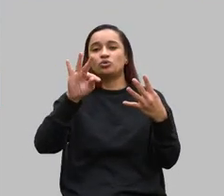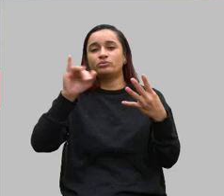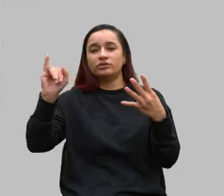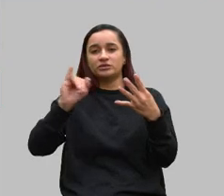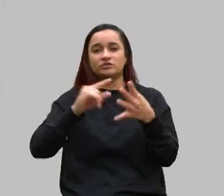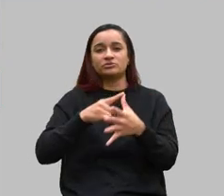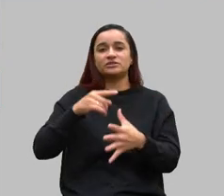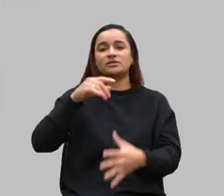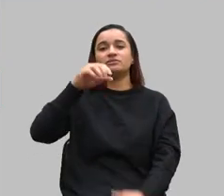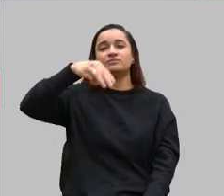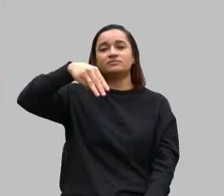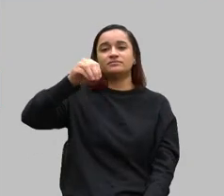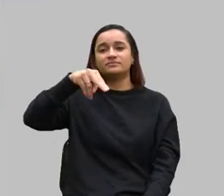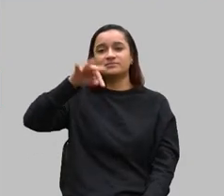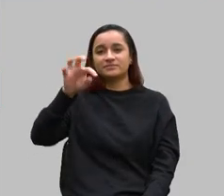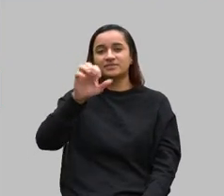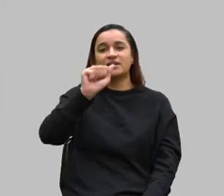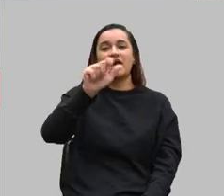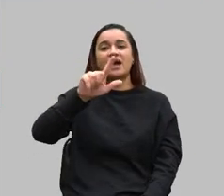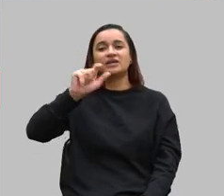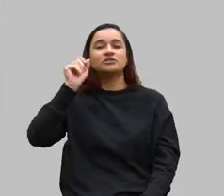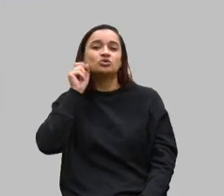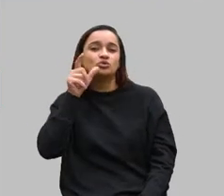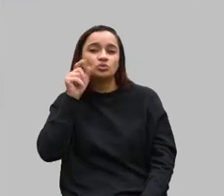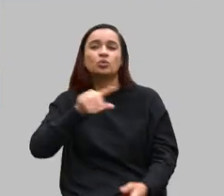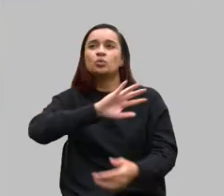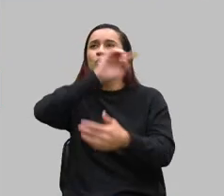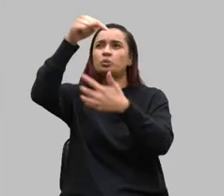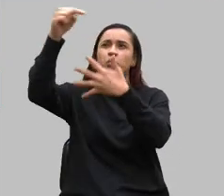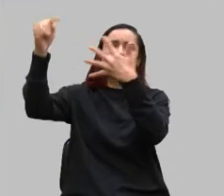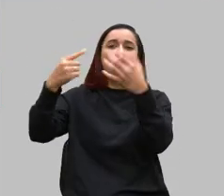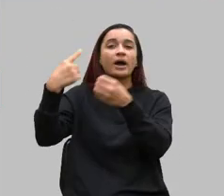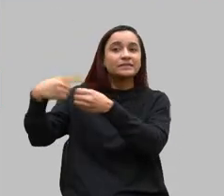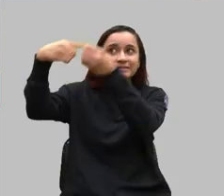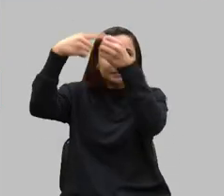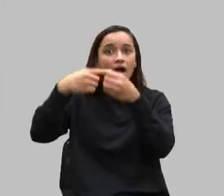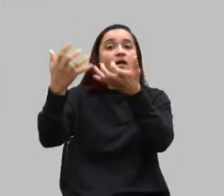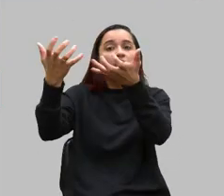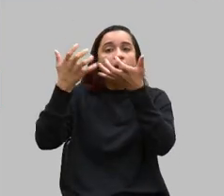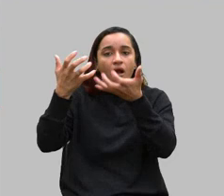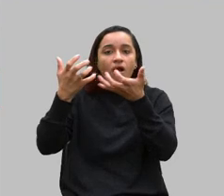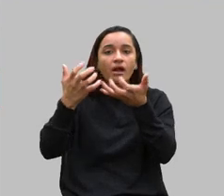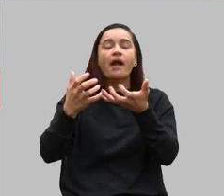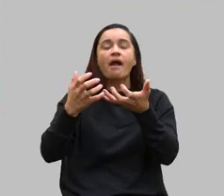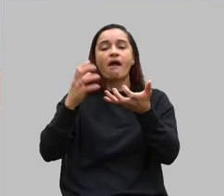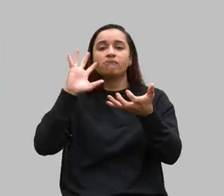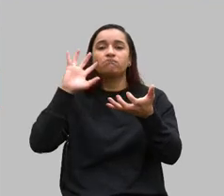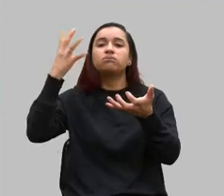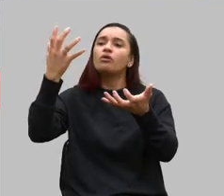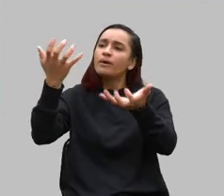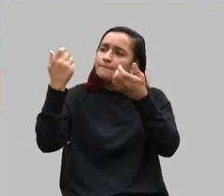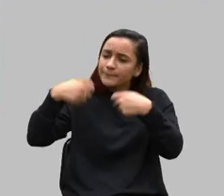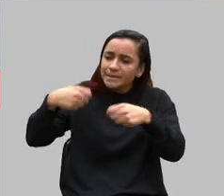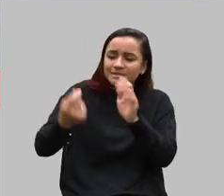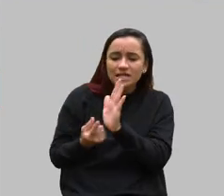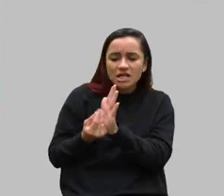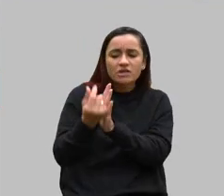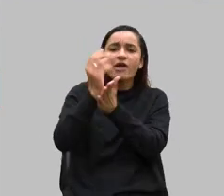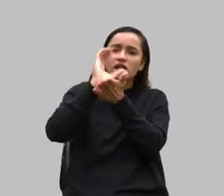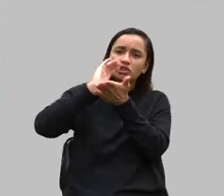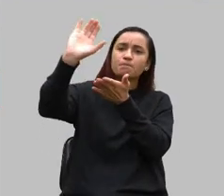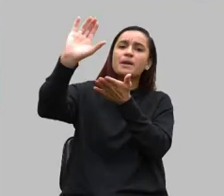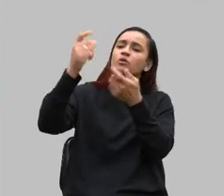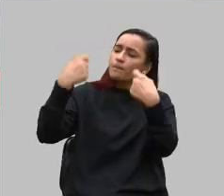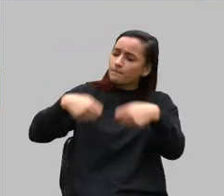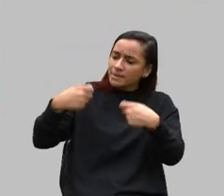Espinosa nós queremos o retorno para isso nós precisamos de investimento para isso nós precisamos de recursos eu uso aqui da